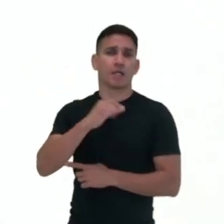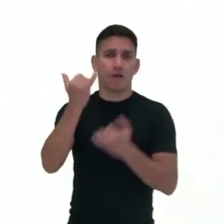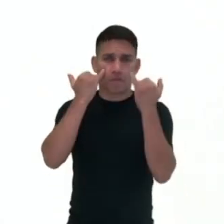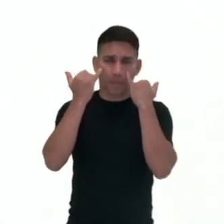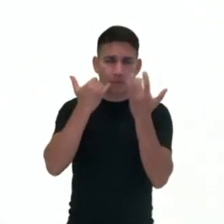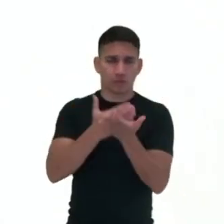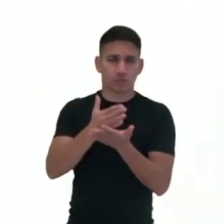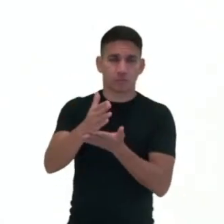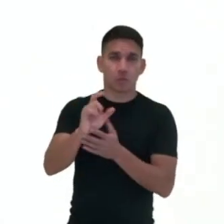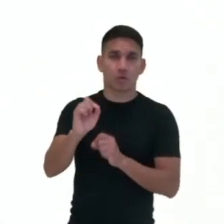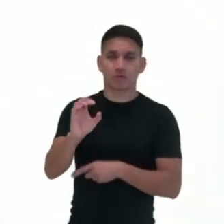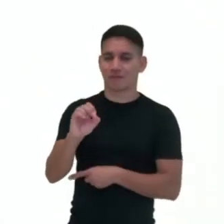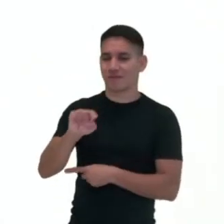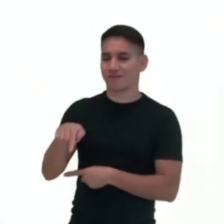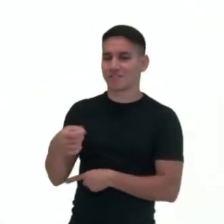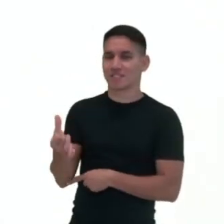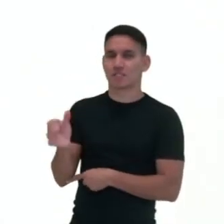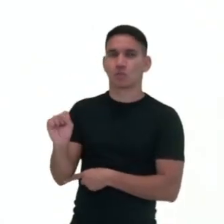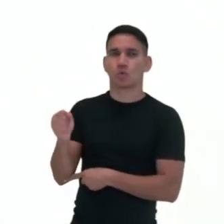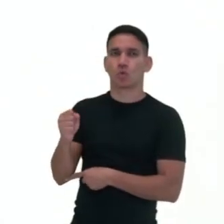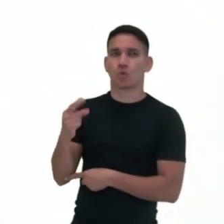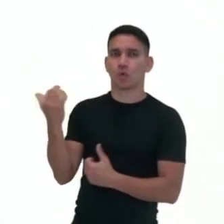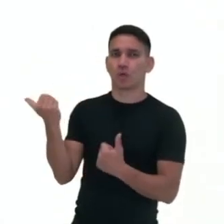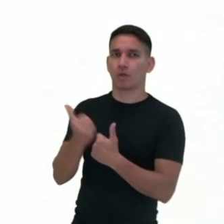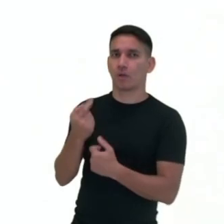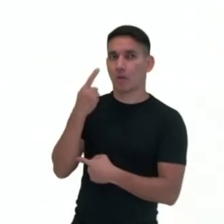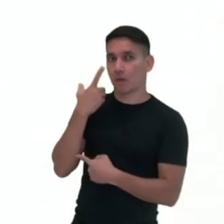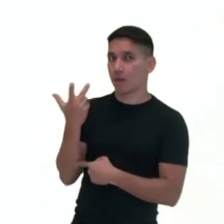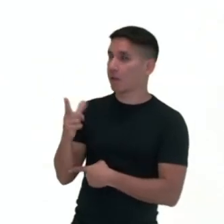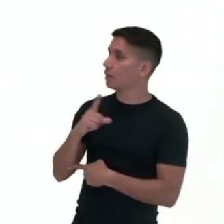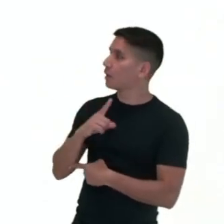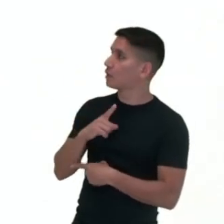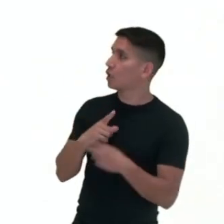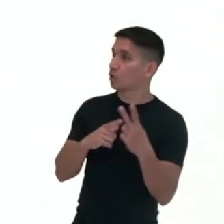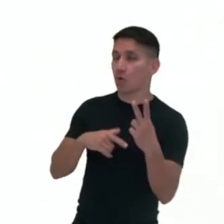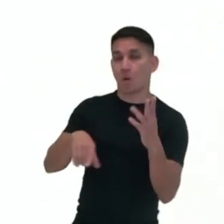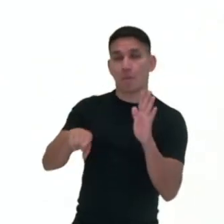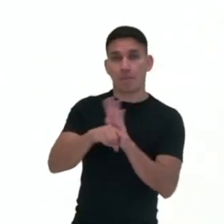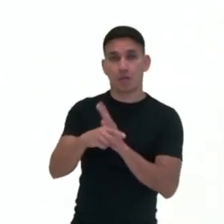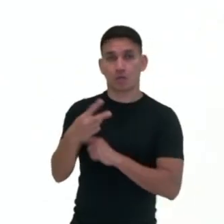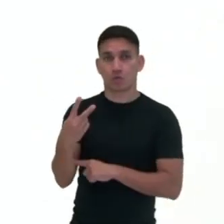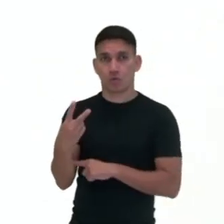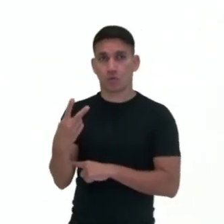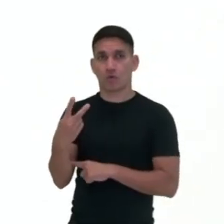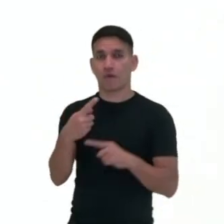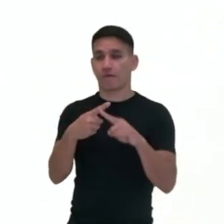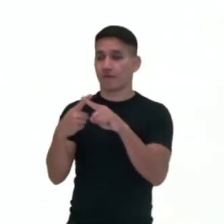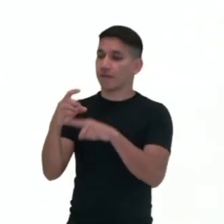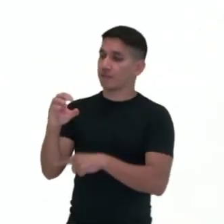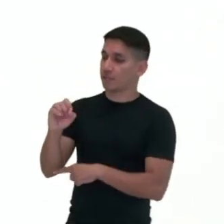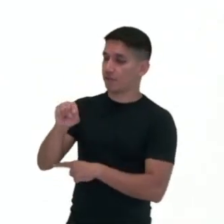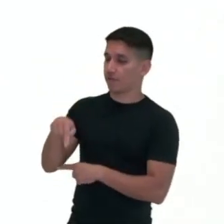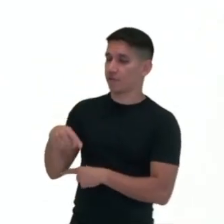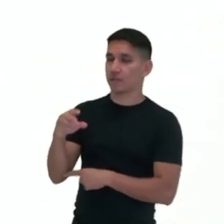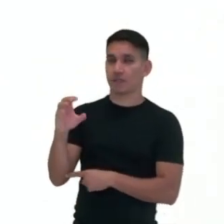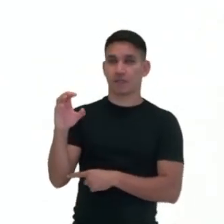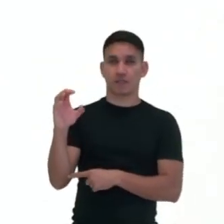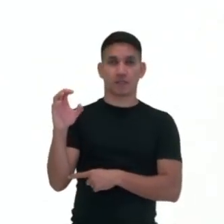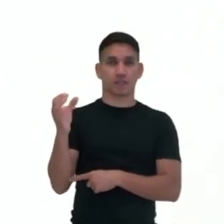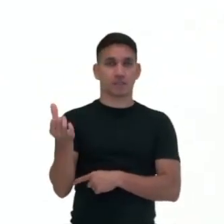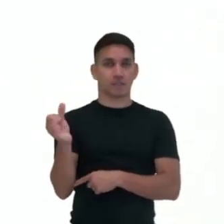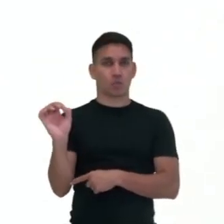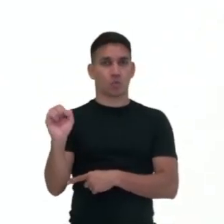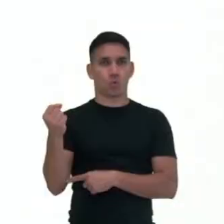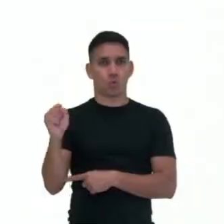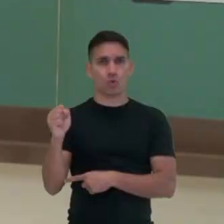é 0,68. Então, eu vou fazer 2 menos o 2 que multiplica 0,68. Realizados